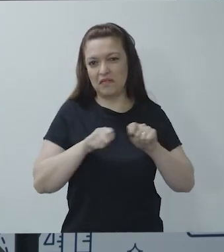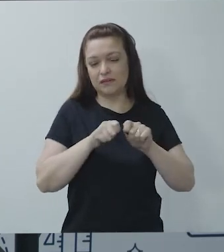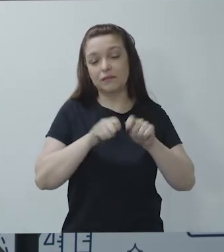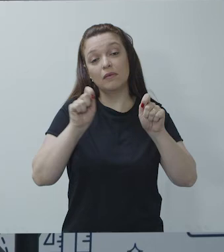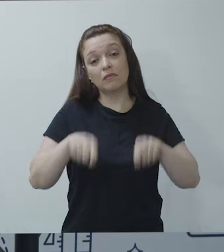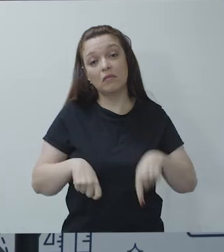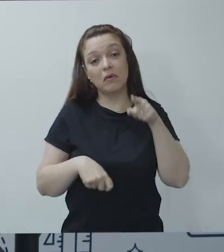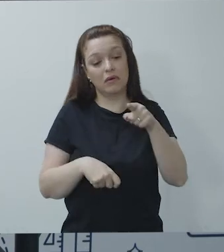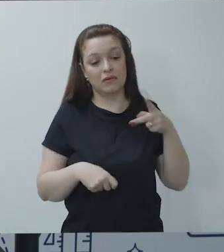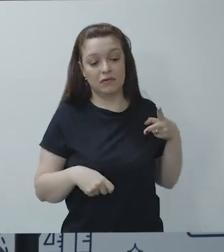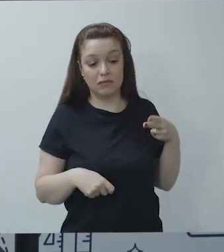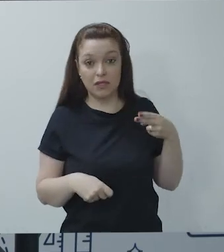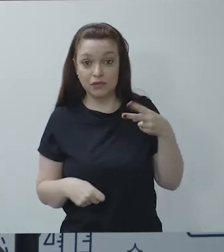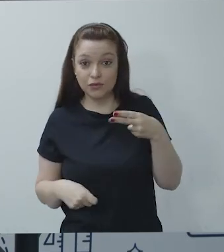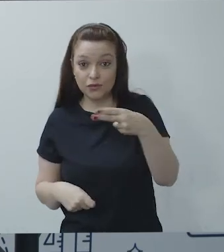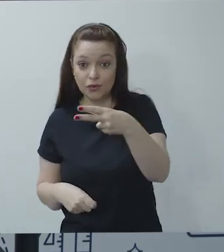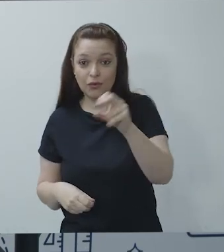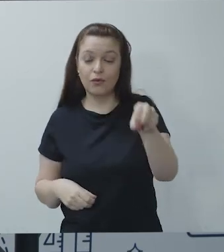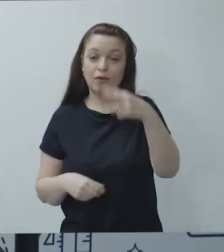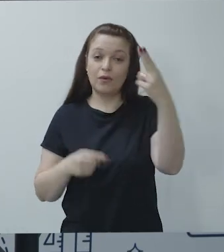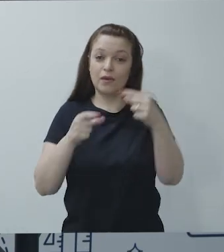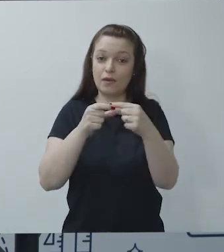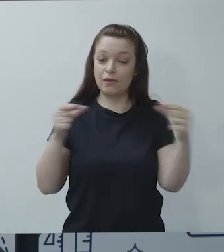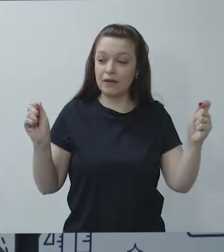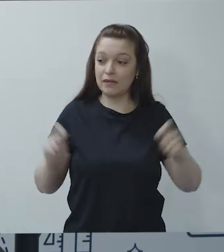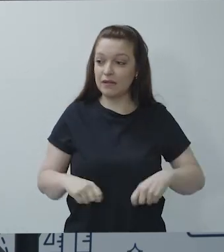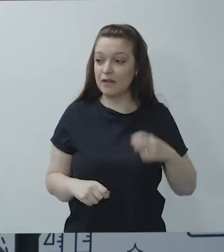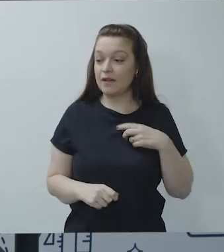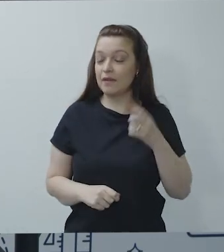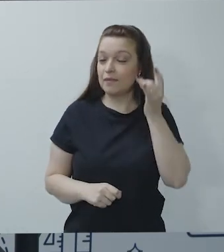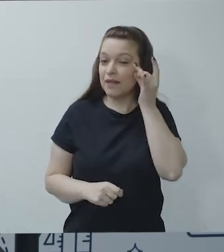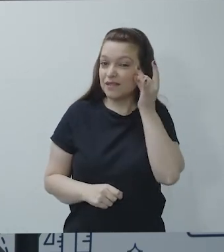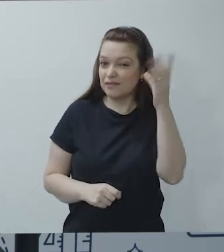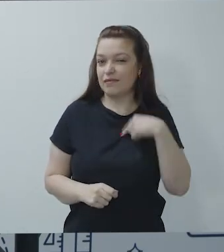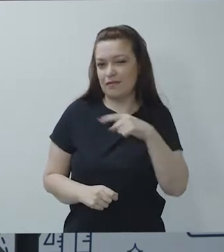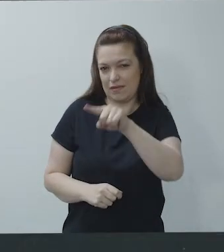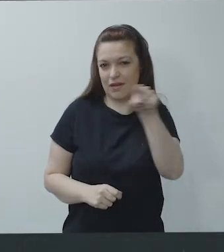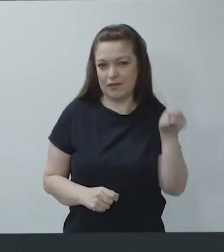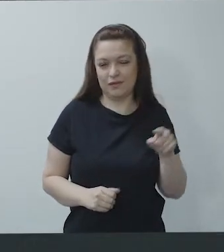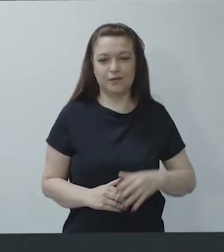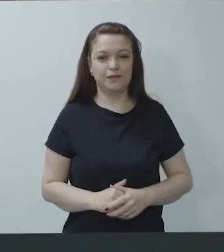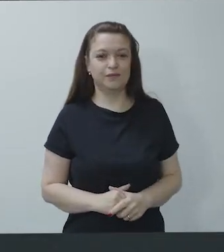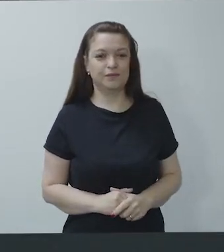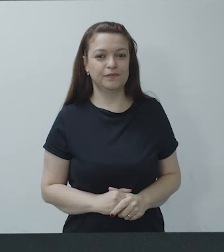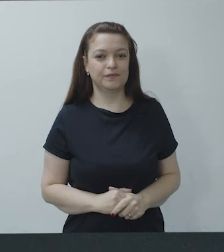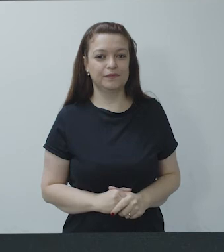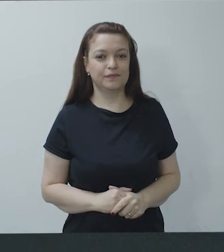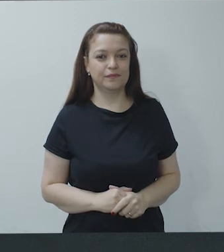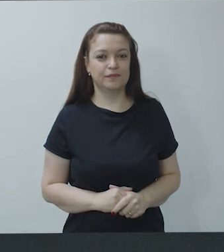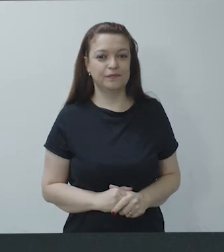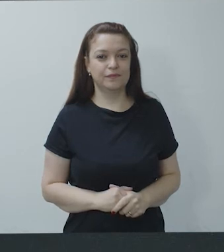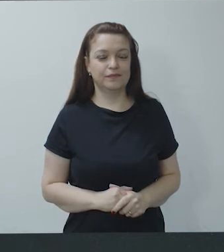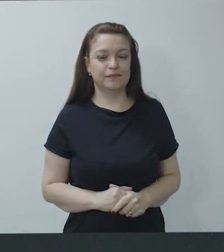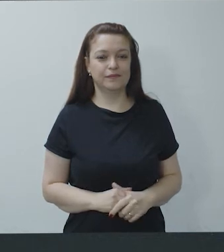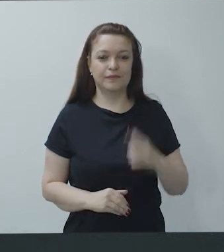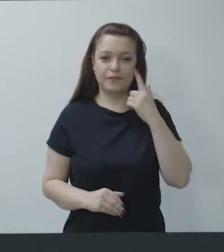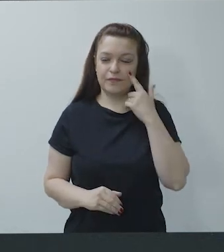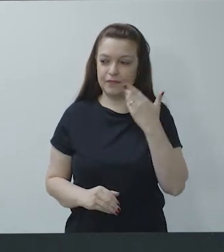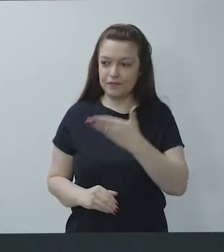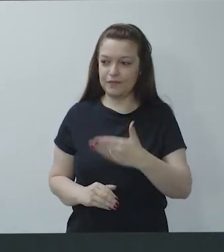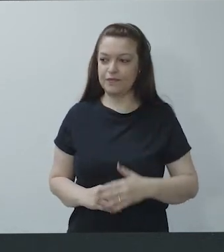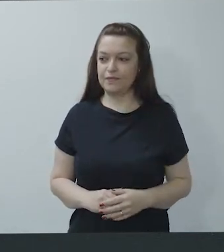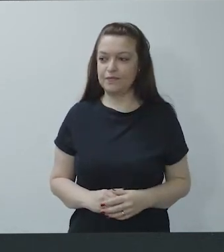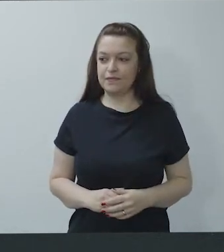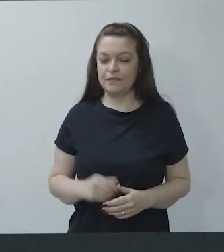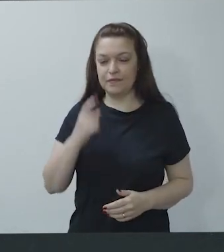podem usar uma tesoura, régua, que vocês acharem mais fácil aí, tá bom? Olha só.